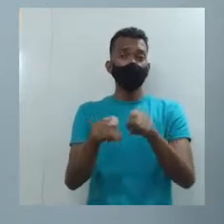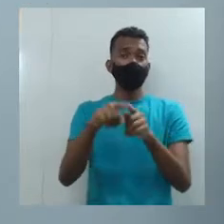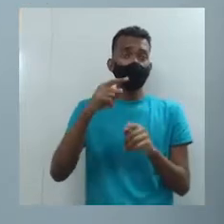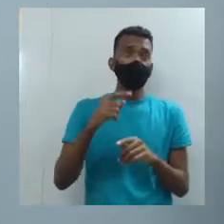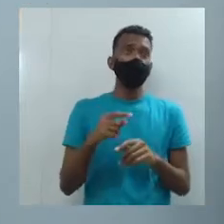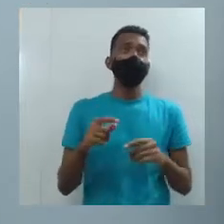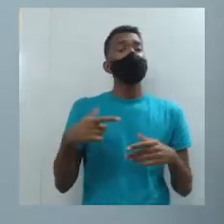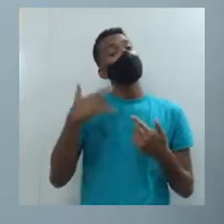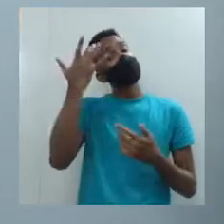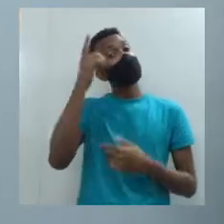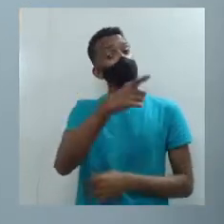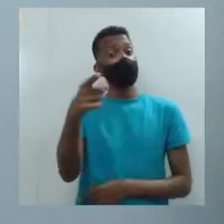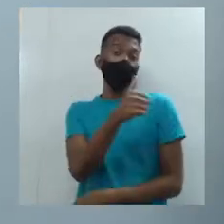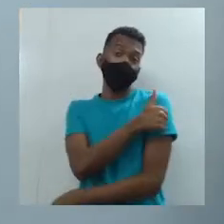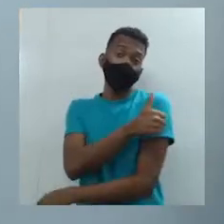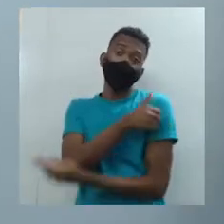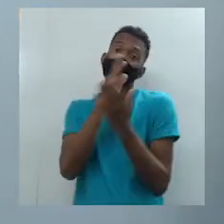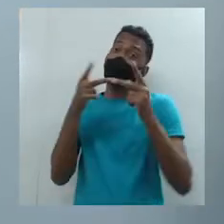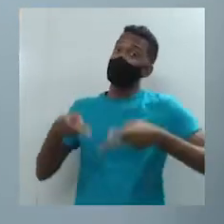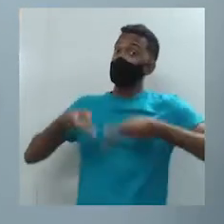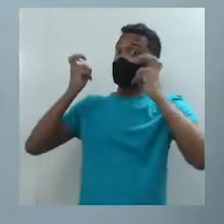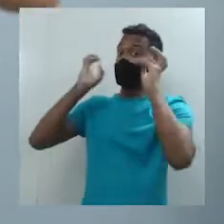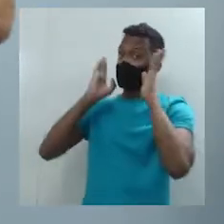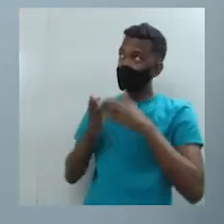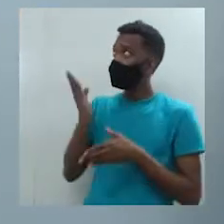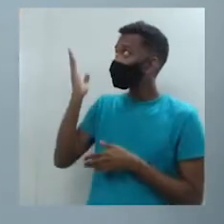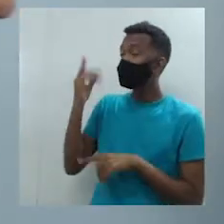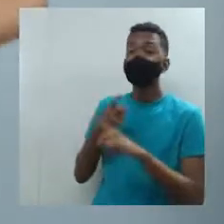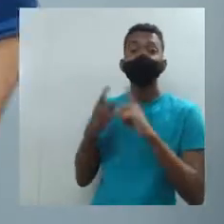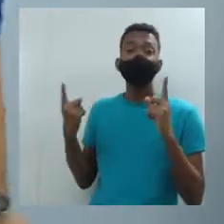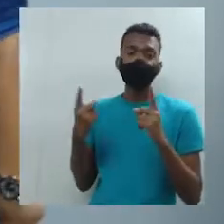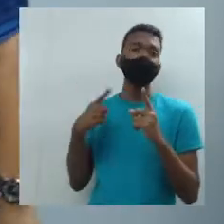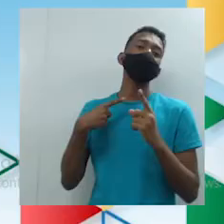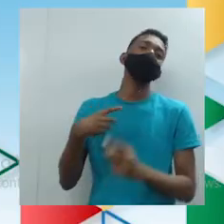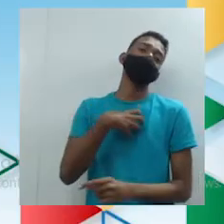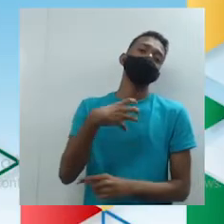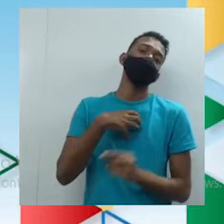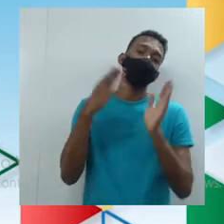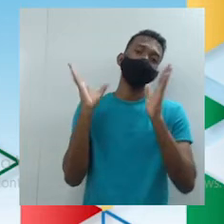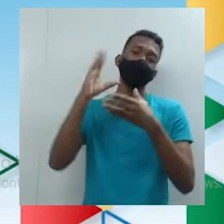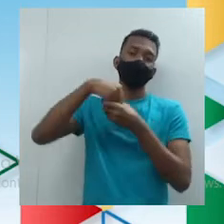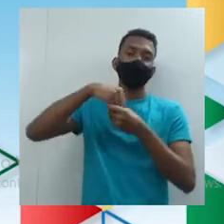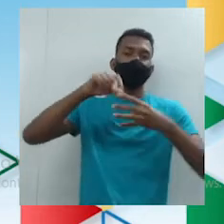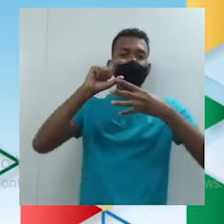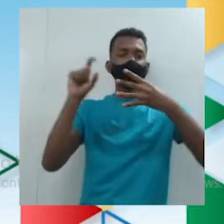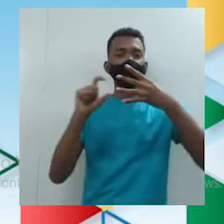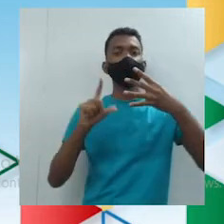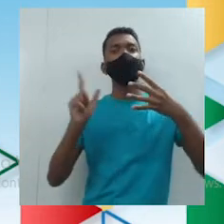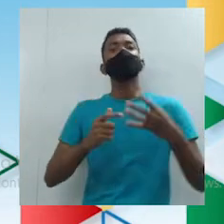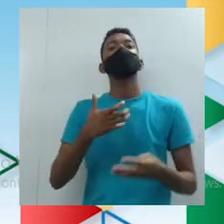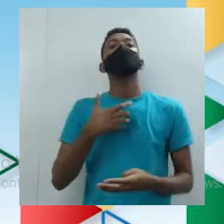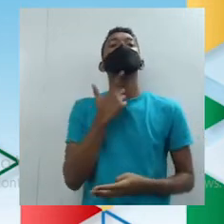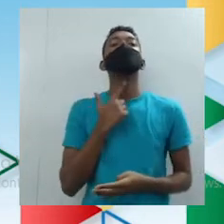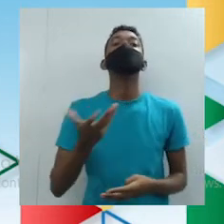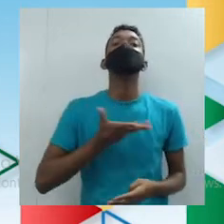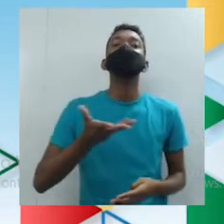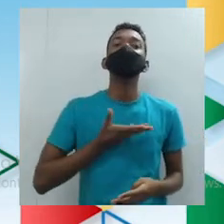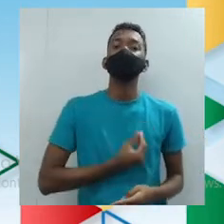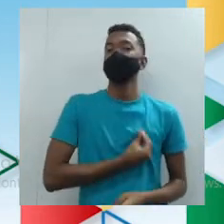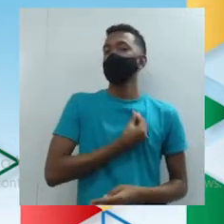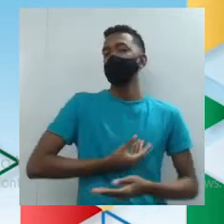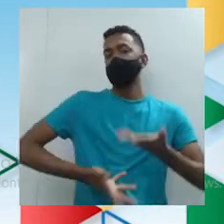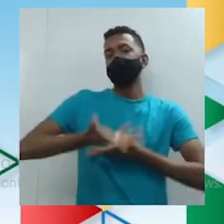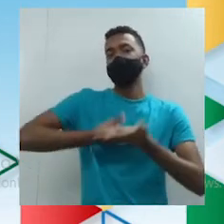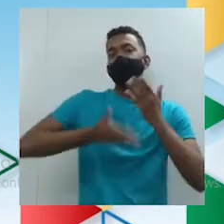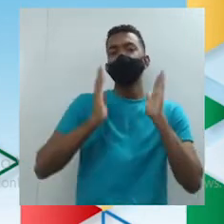sei se o nosso estudante está percebendo isso, mas eu sinto nesses versos uma pressa de viver, né? Com certeza. Uma troca.